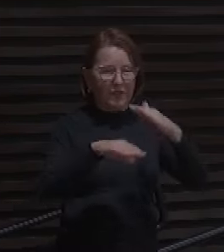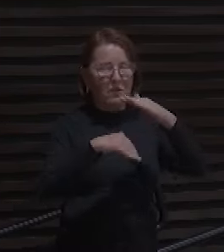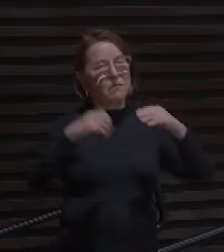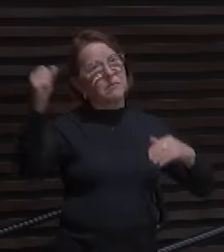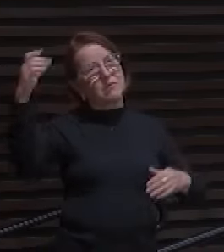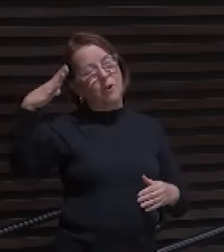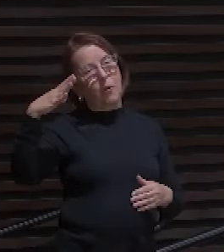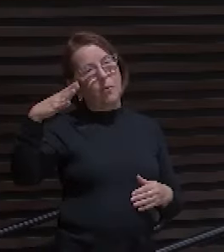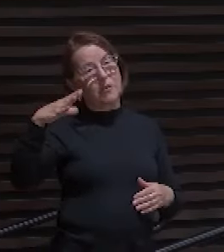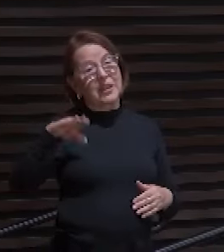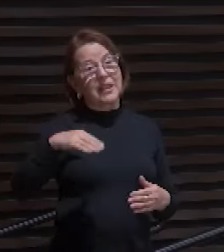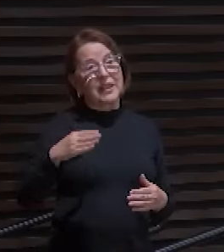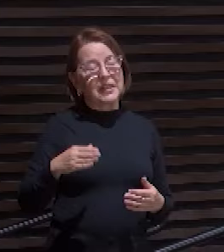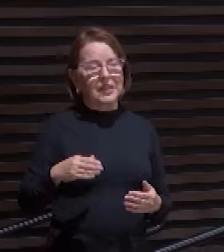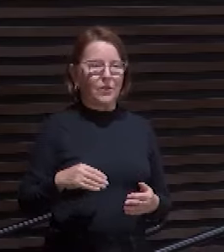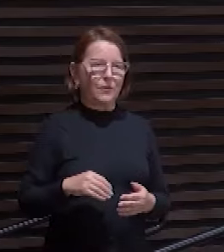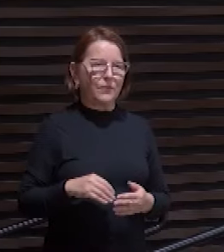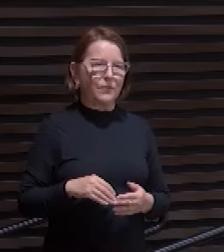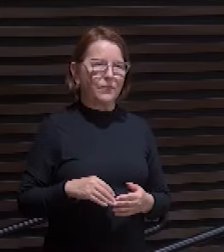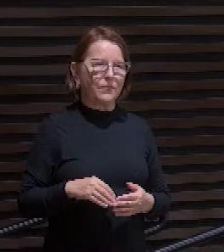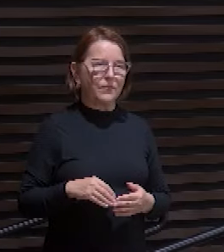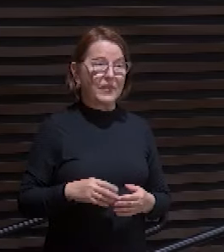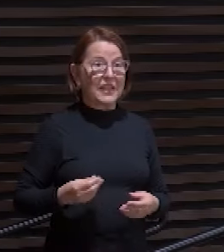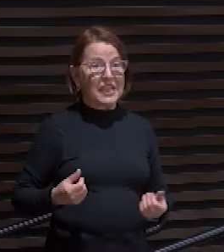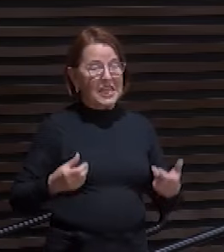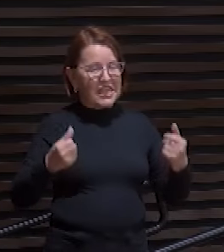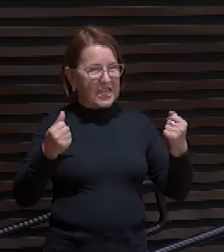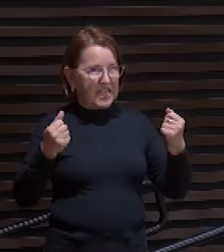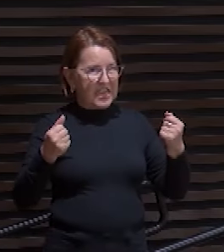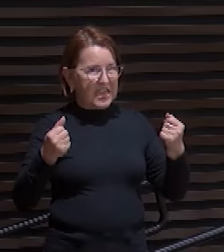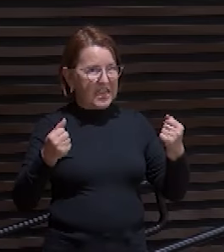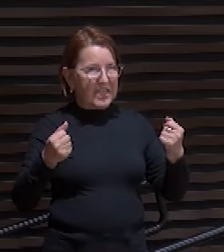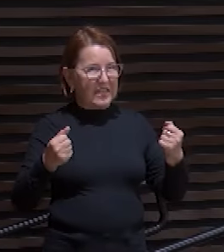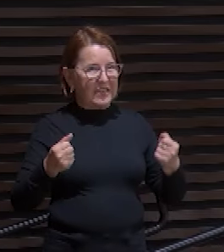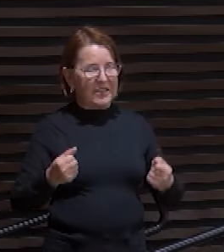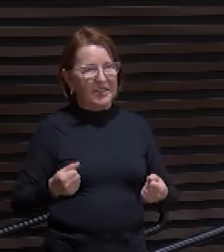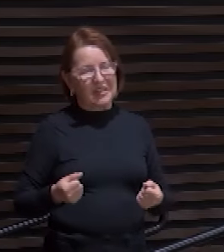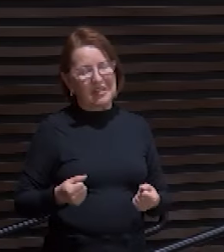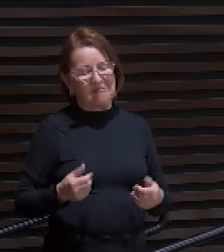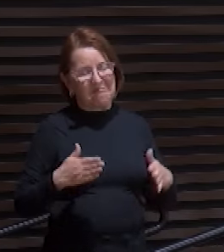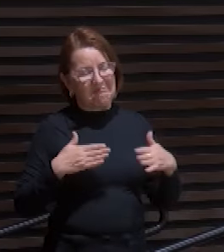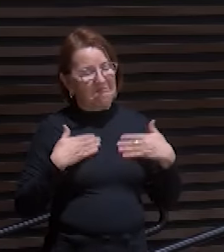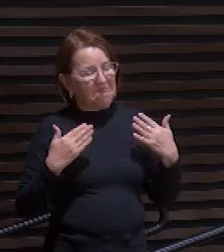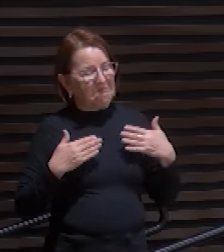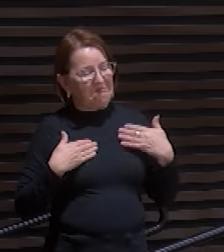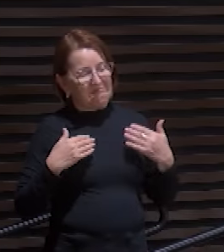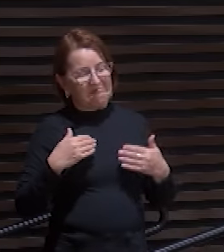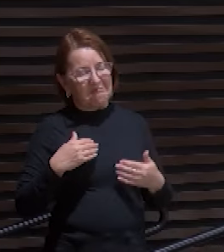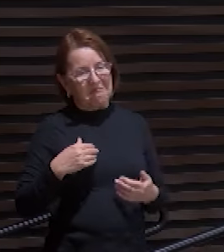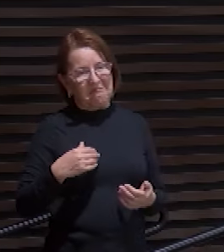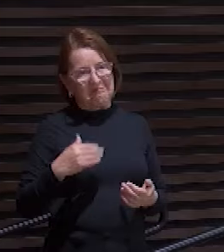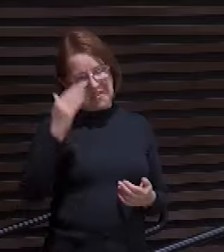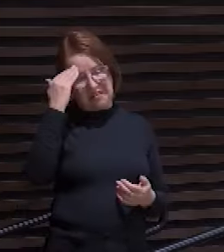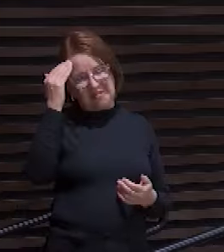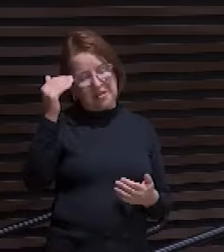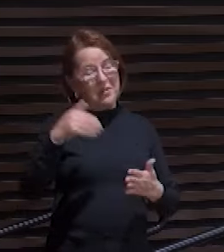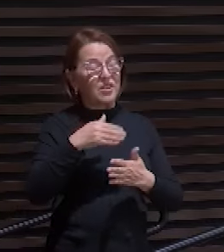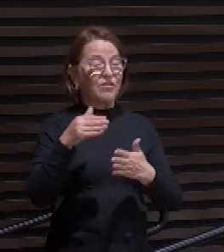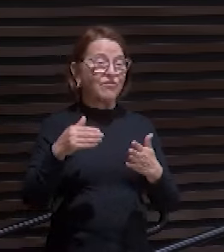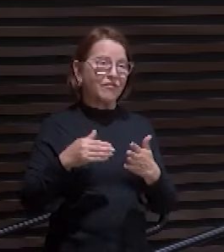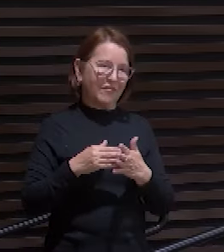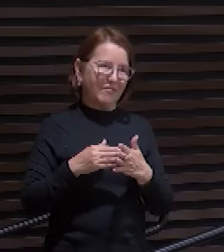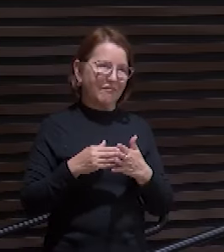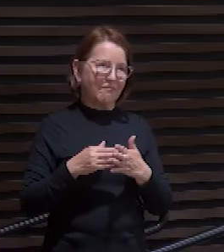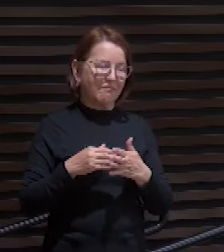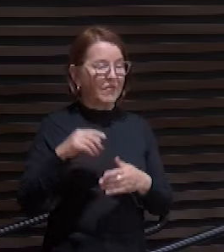que Salomão chega é que riqueza pela riqueza, prazer pelo prazer, sucesso pelo sucesso, tudo isso